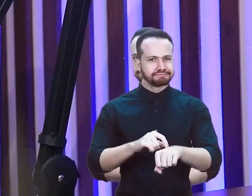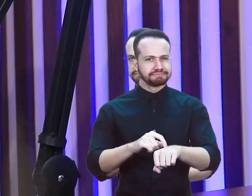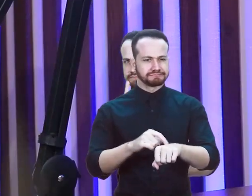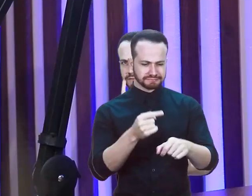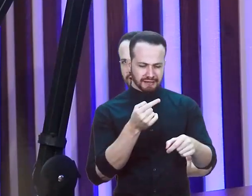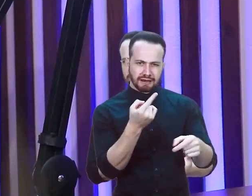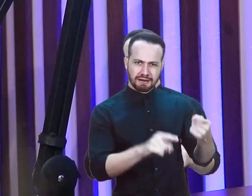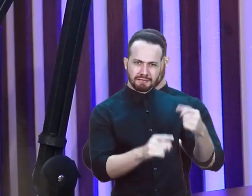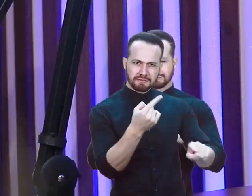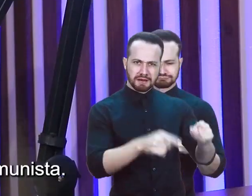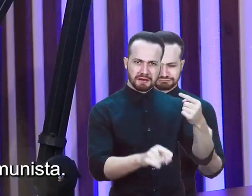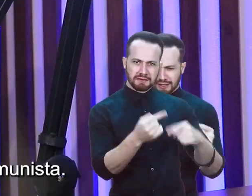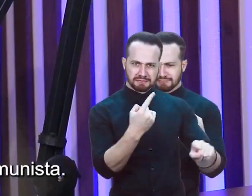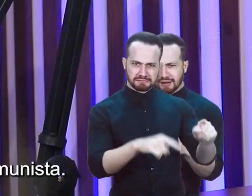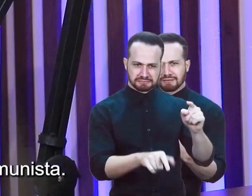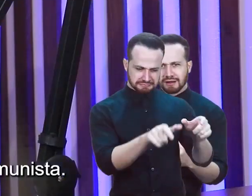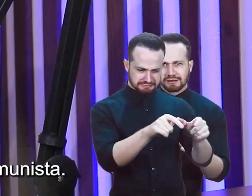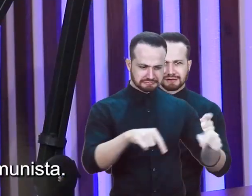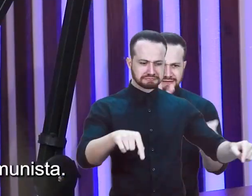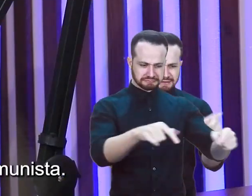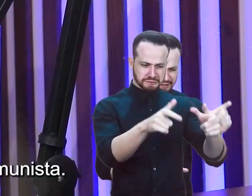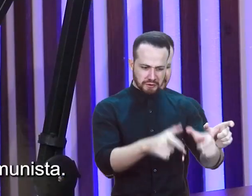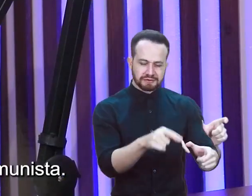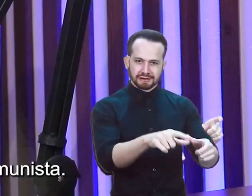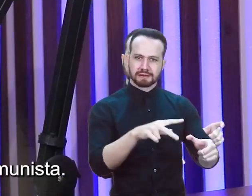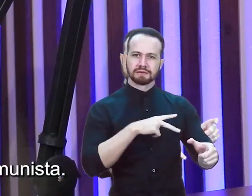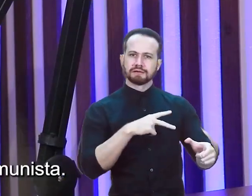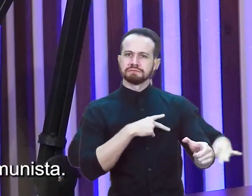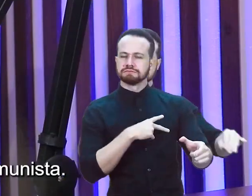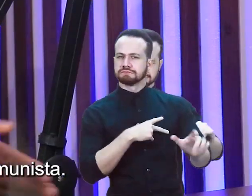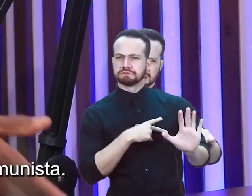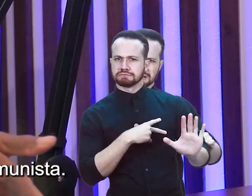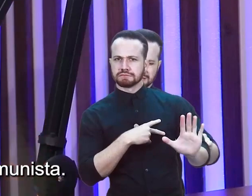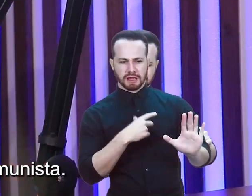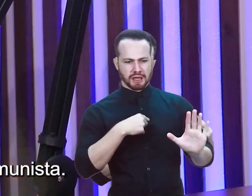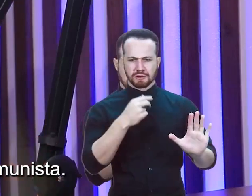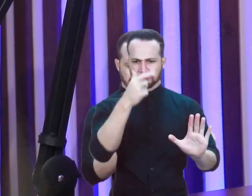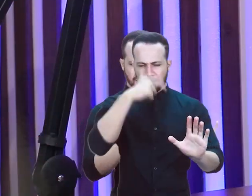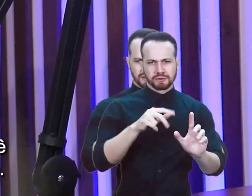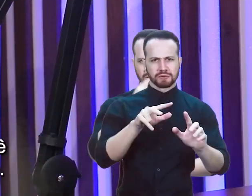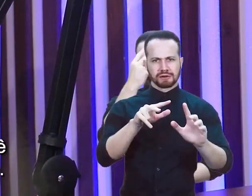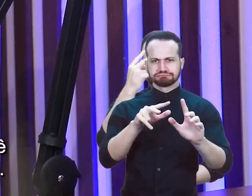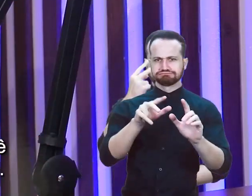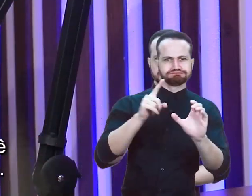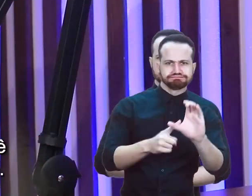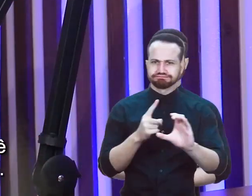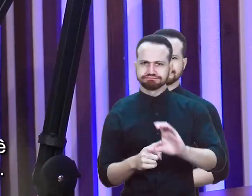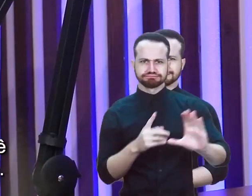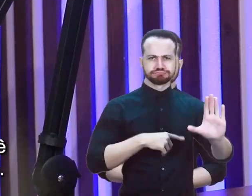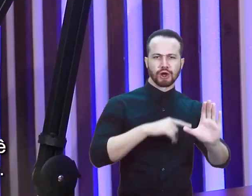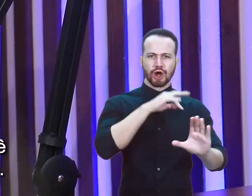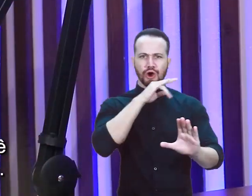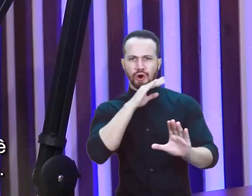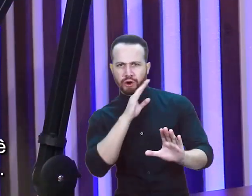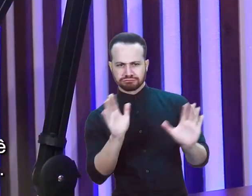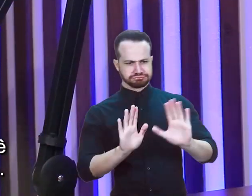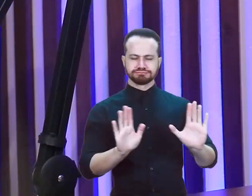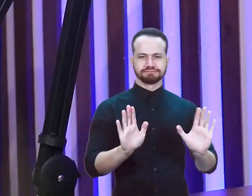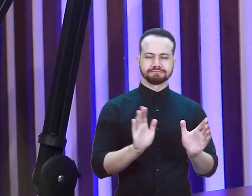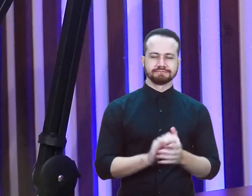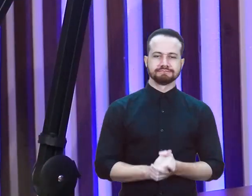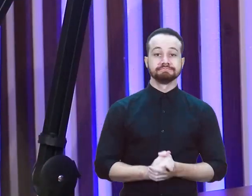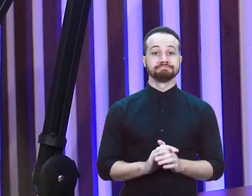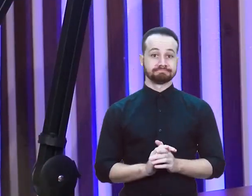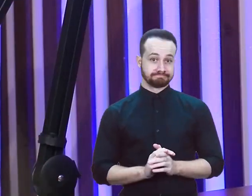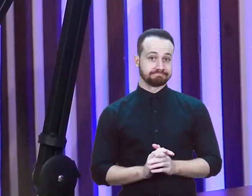você critica a propriedade privada, isso não quer dizer que você é comunista, isso não quer dizer que você é qualquer coisa do gênero.